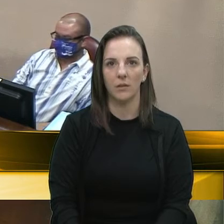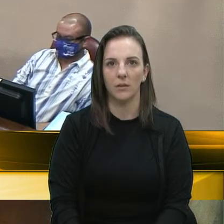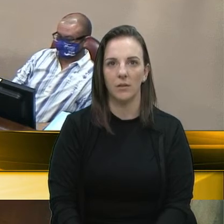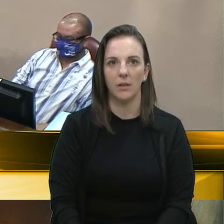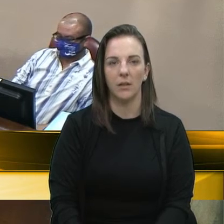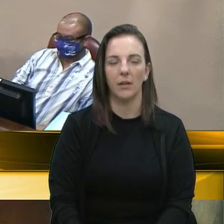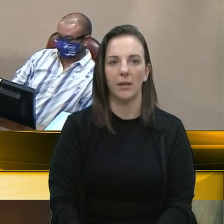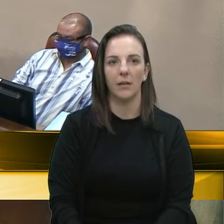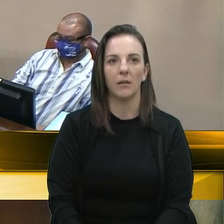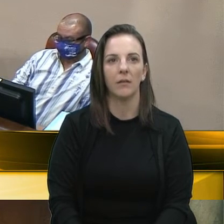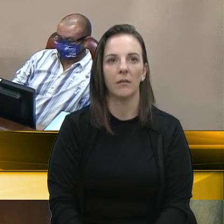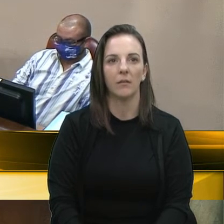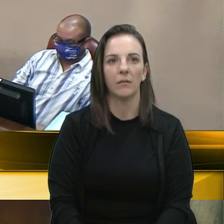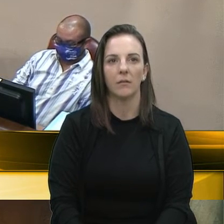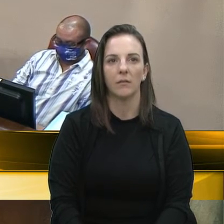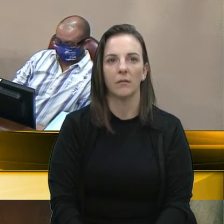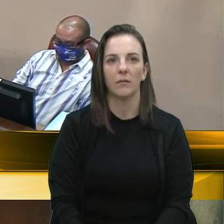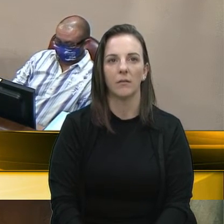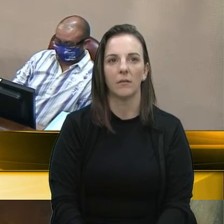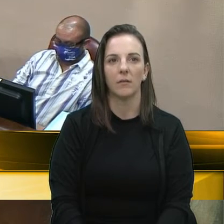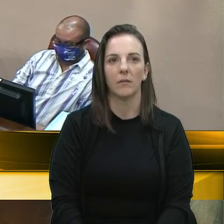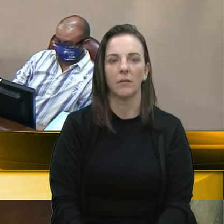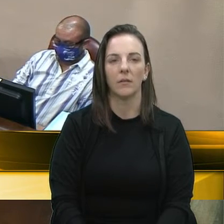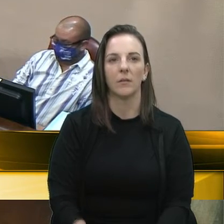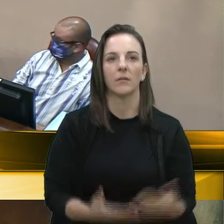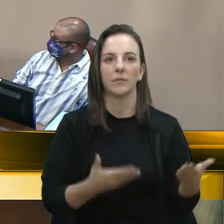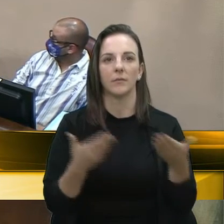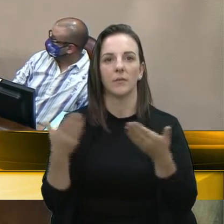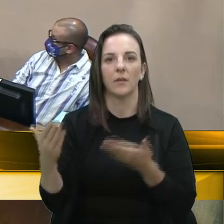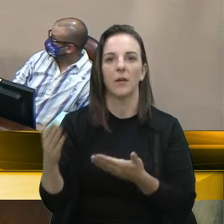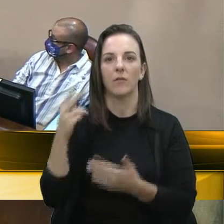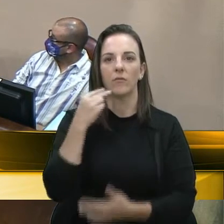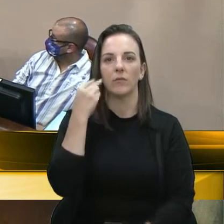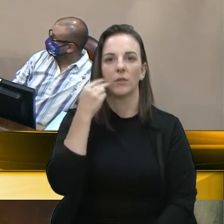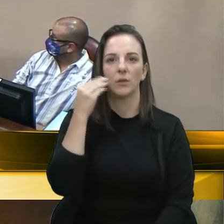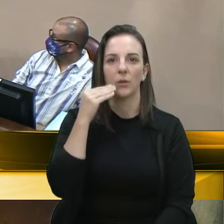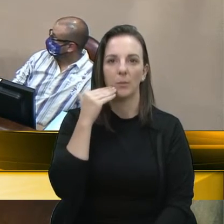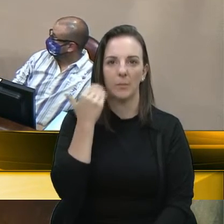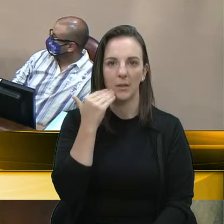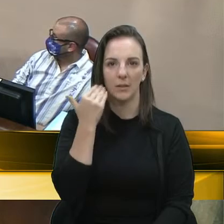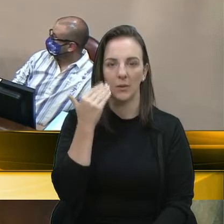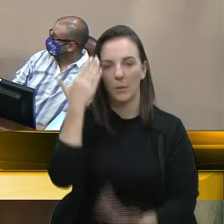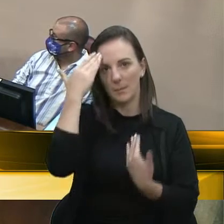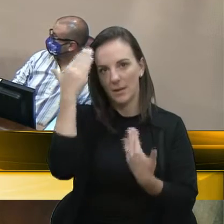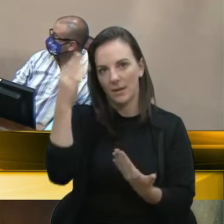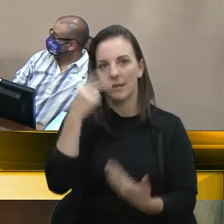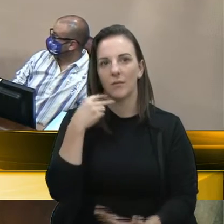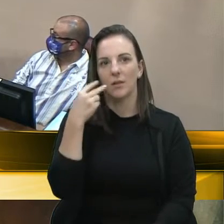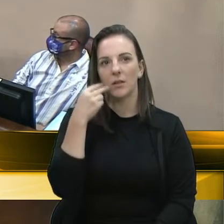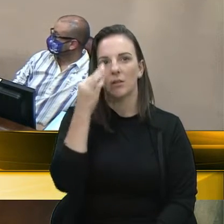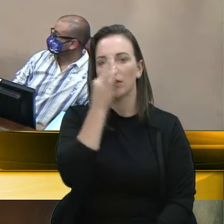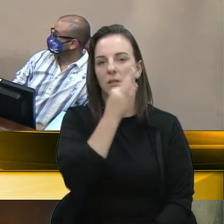Declaração de líder para a vereadora Marisol Santos. Obrigada, vereadora Tatiane.